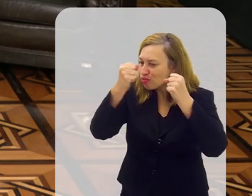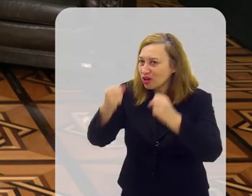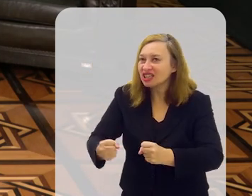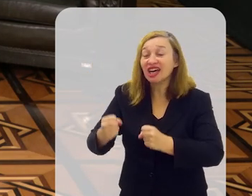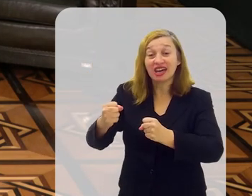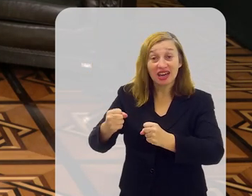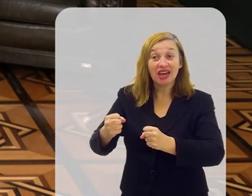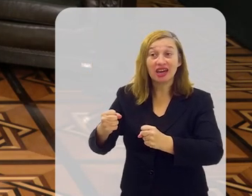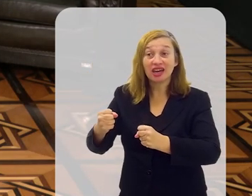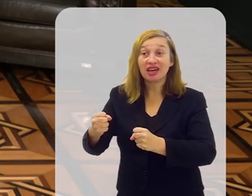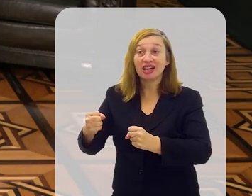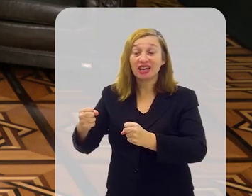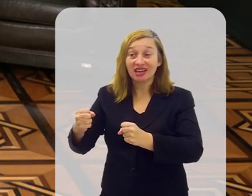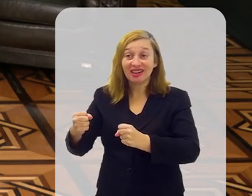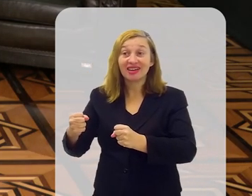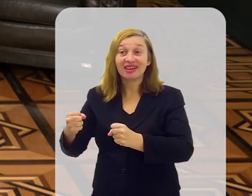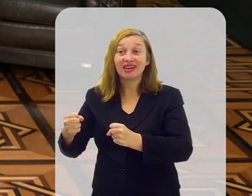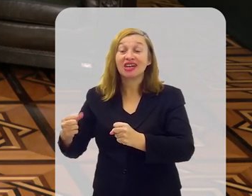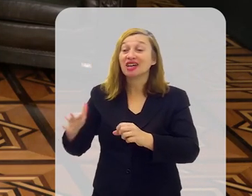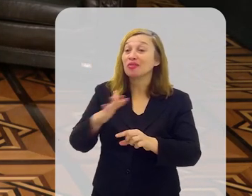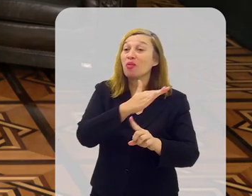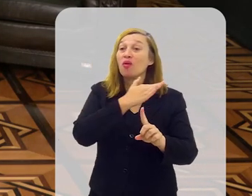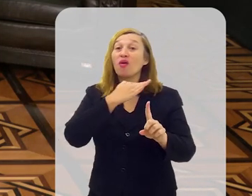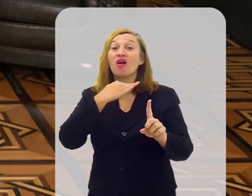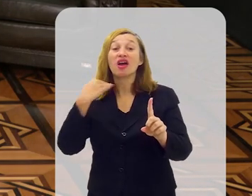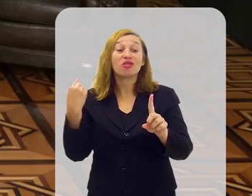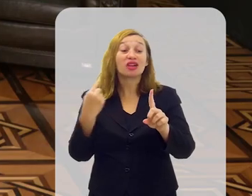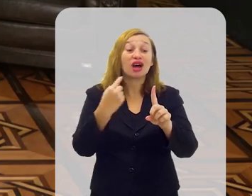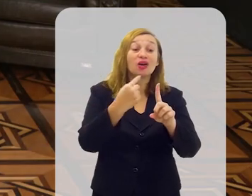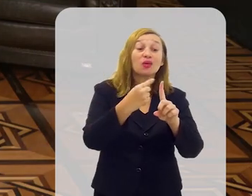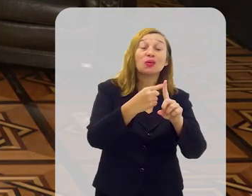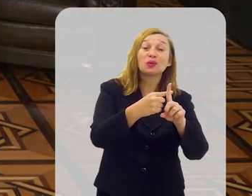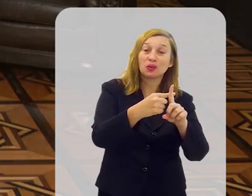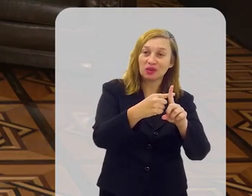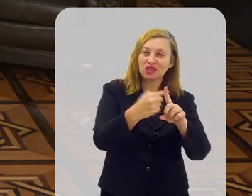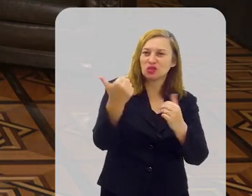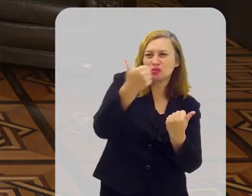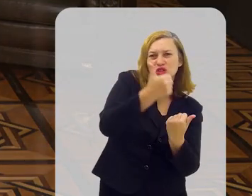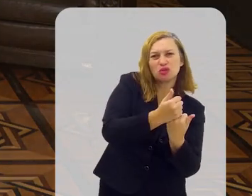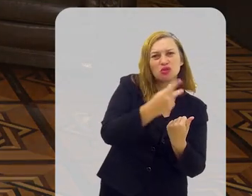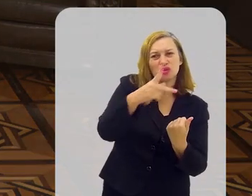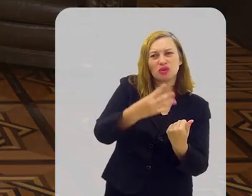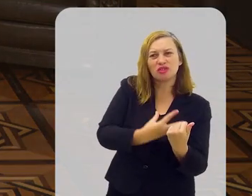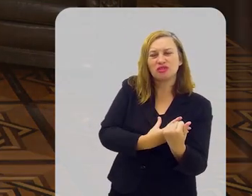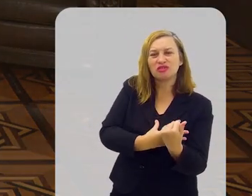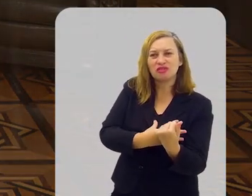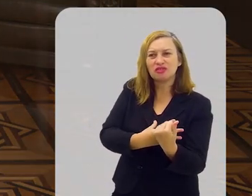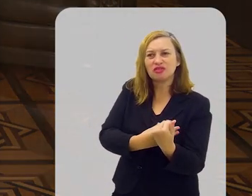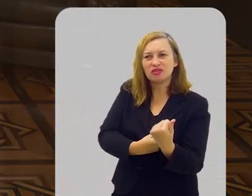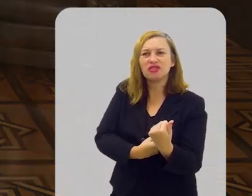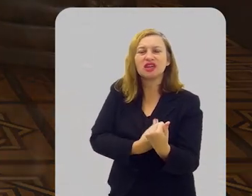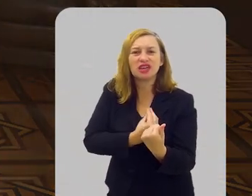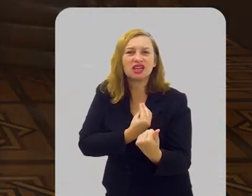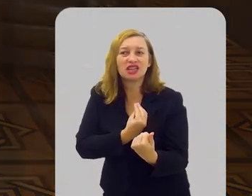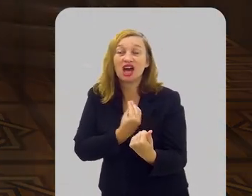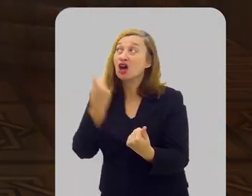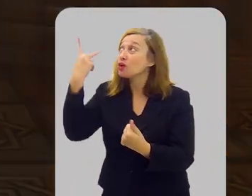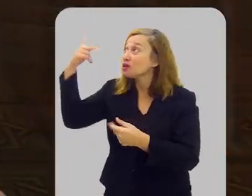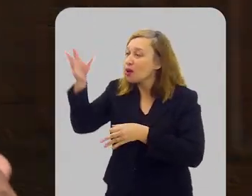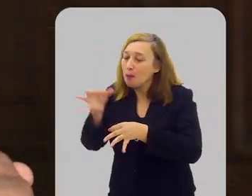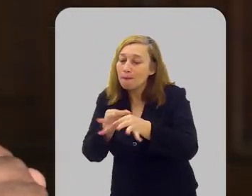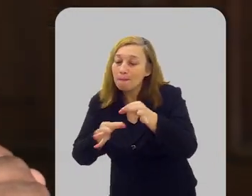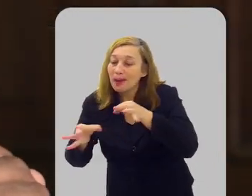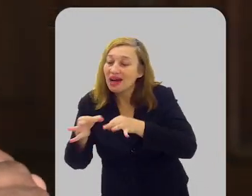No poder daquele que na cruz morreu. O seu plano